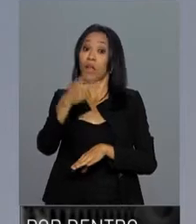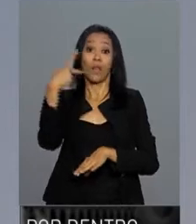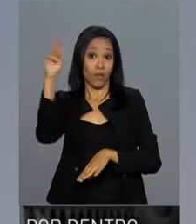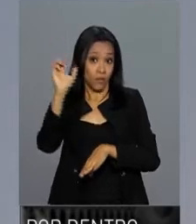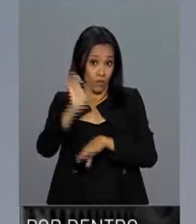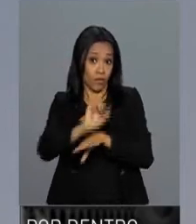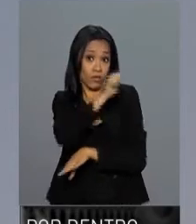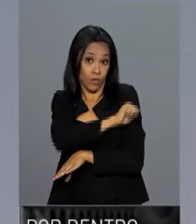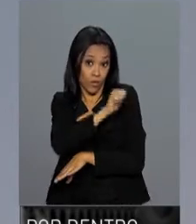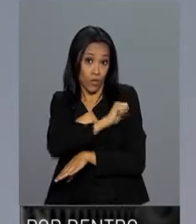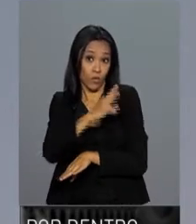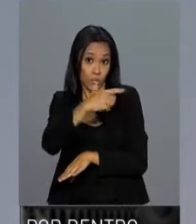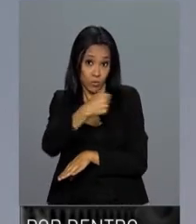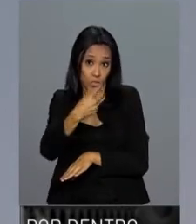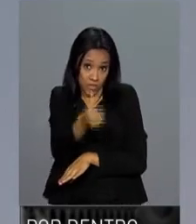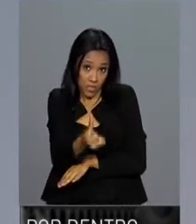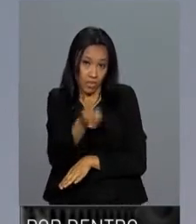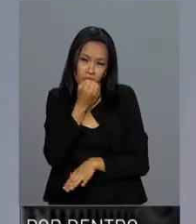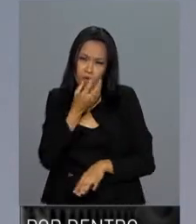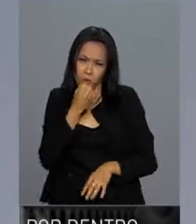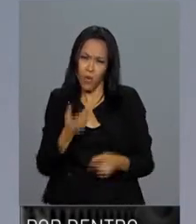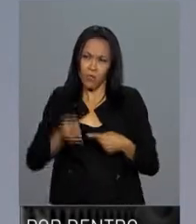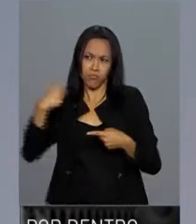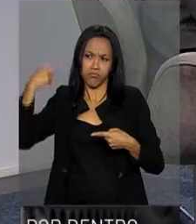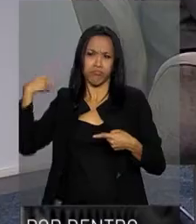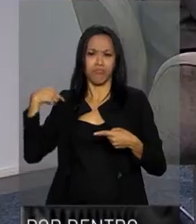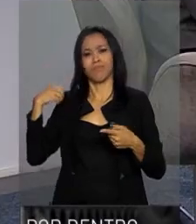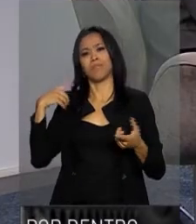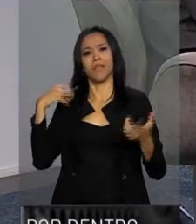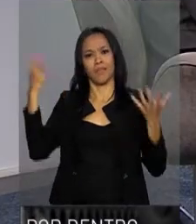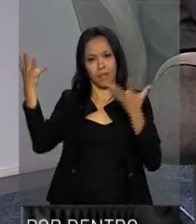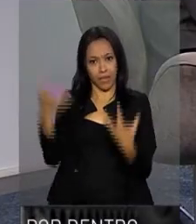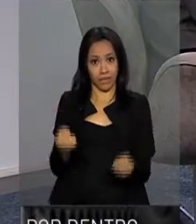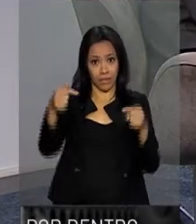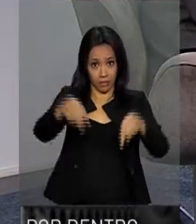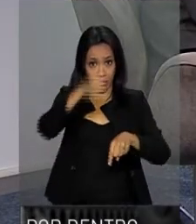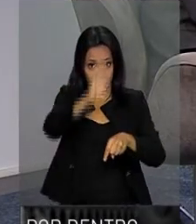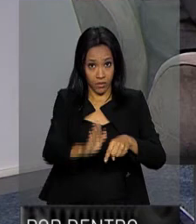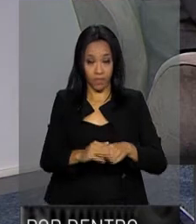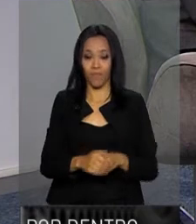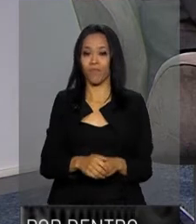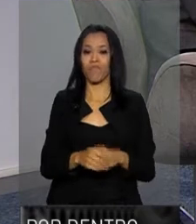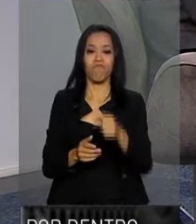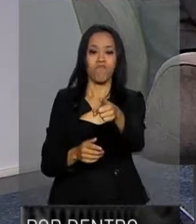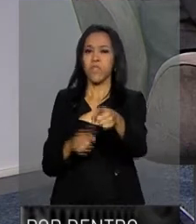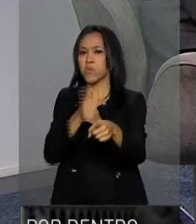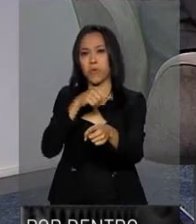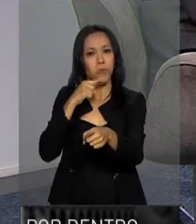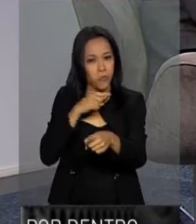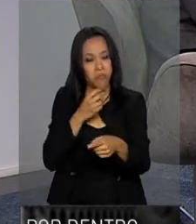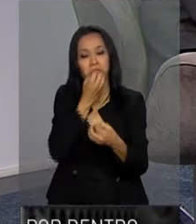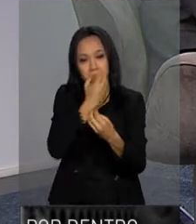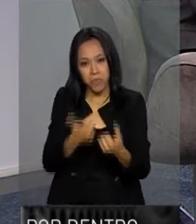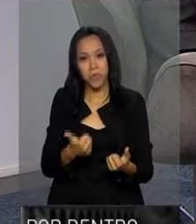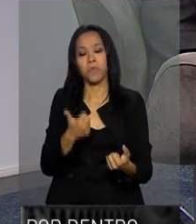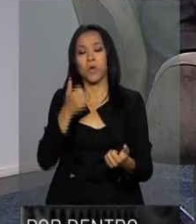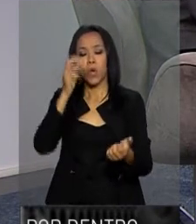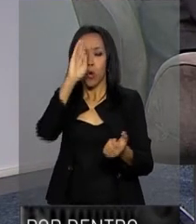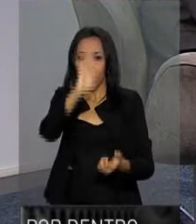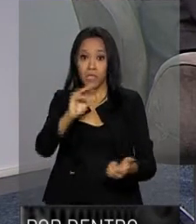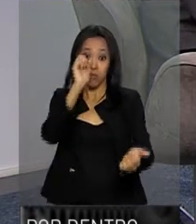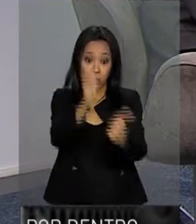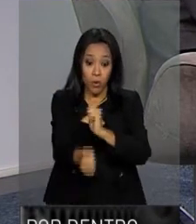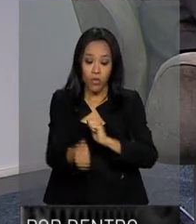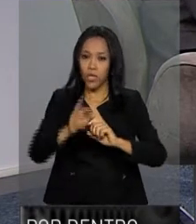pena o brasil ter sediado esses megaeventos não tenho dúvida o brasil hoje do ponto de vista esportivo é